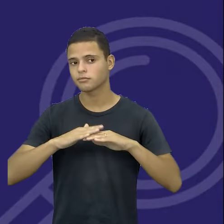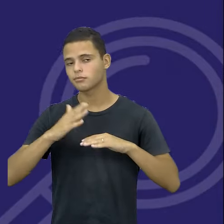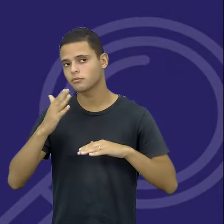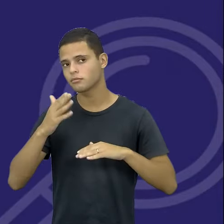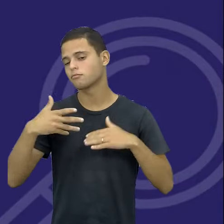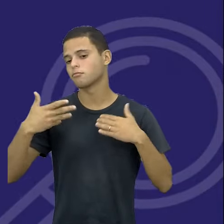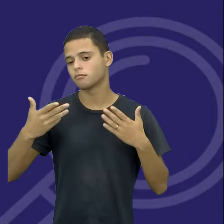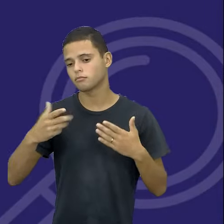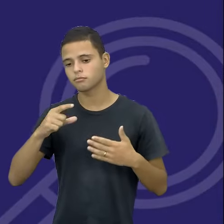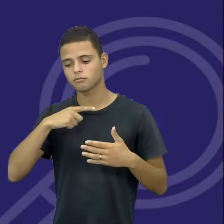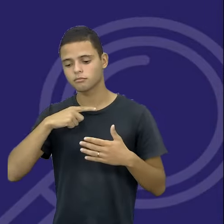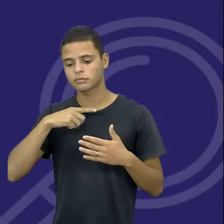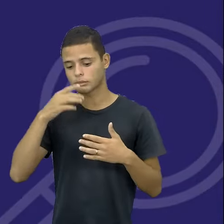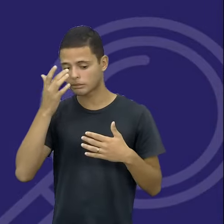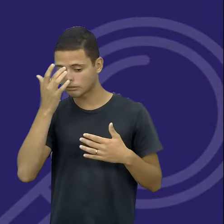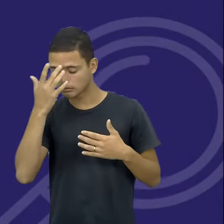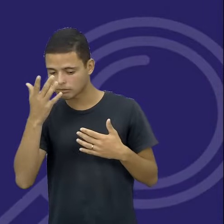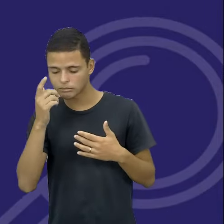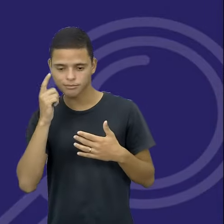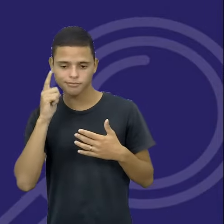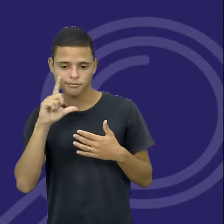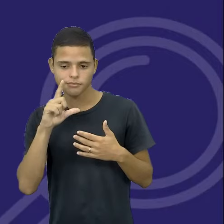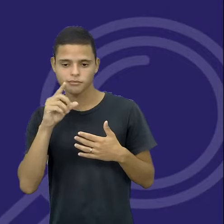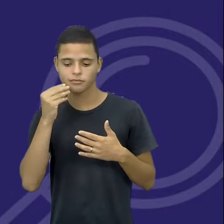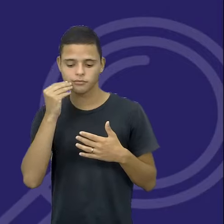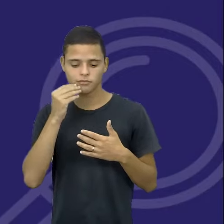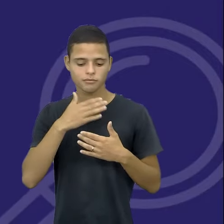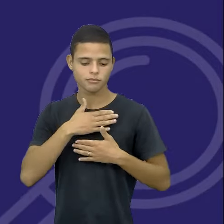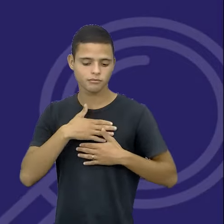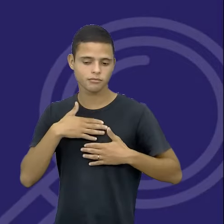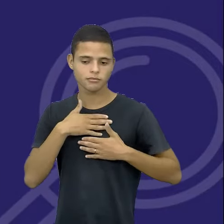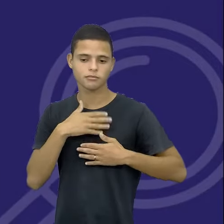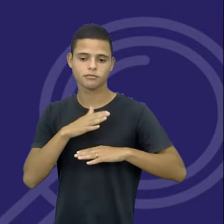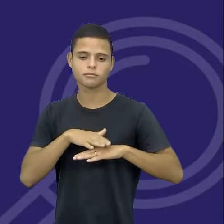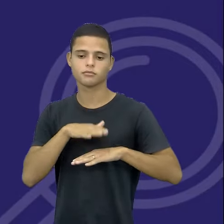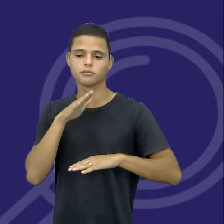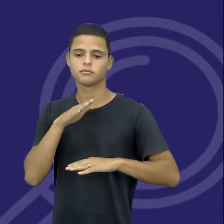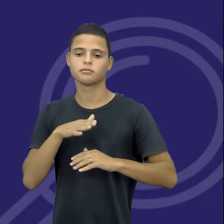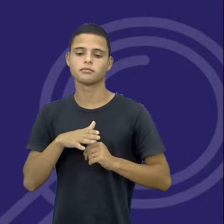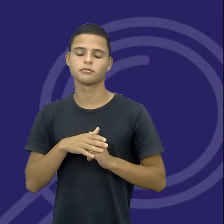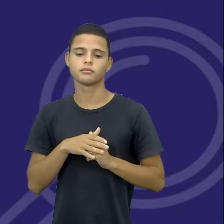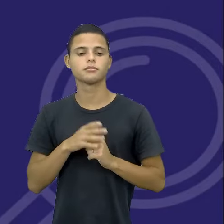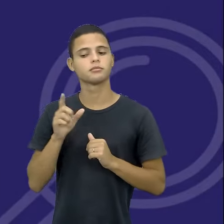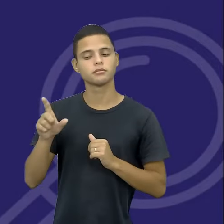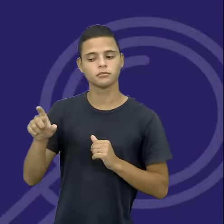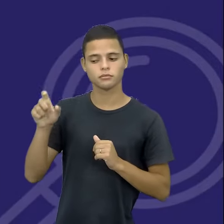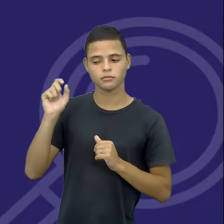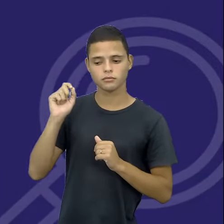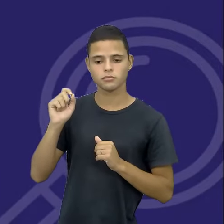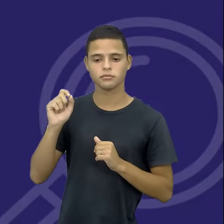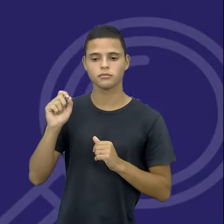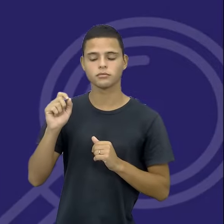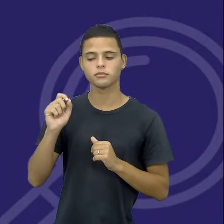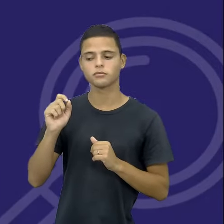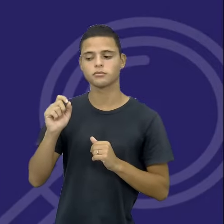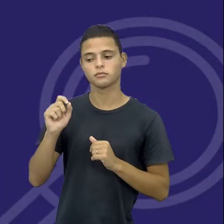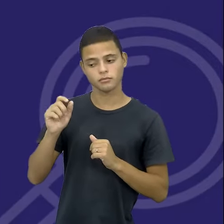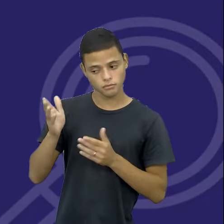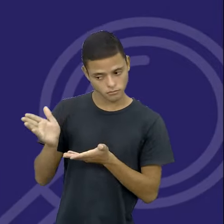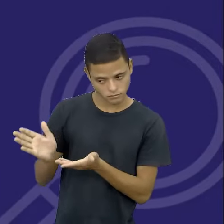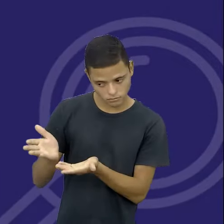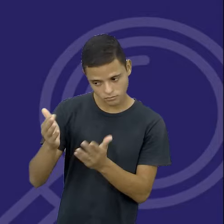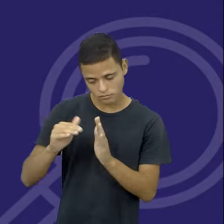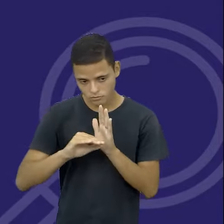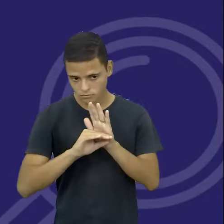tem uma familiaridade, né? O que goste, né? A gente coloca esses daí para incentivar aqueles